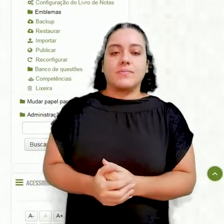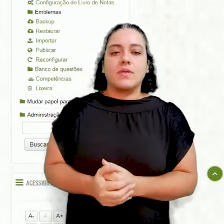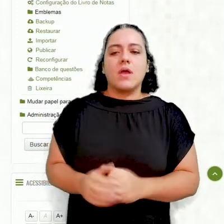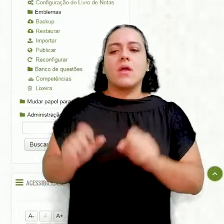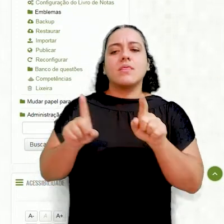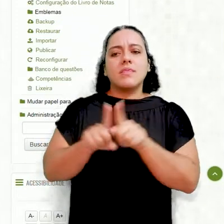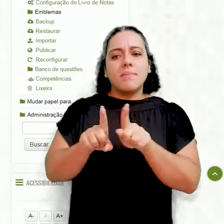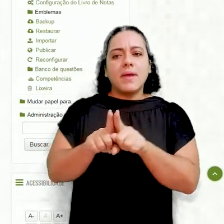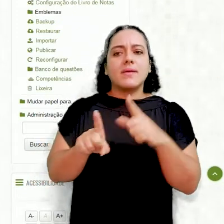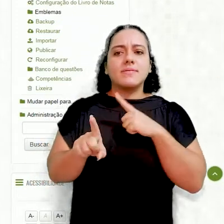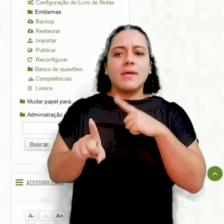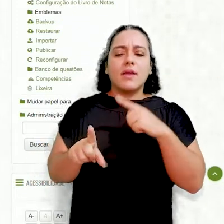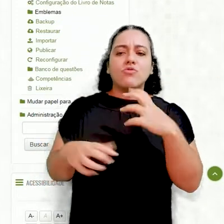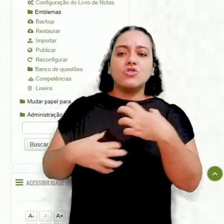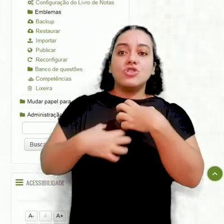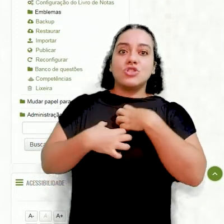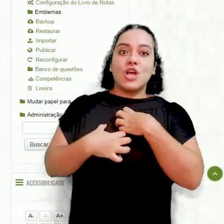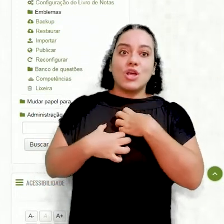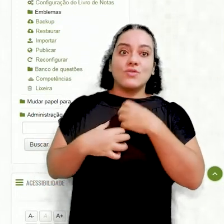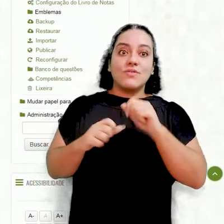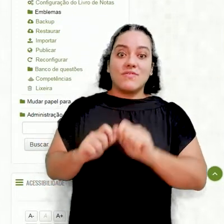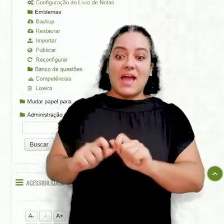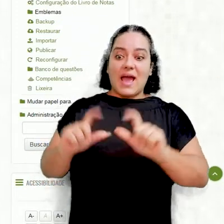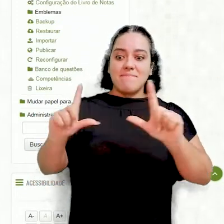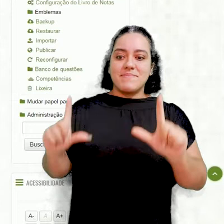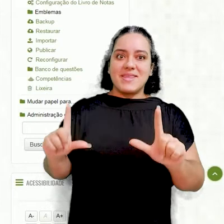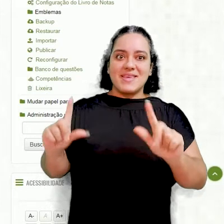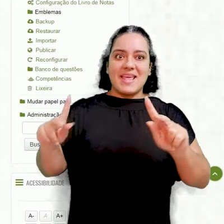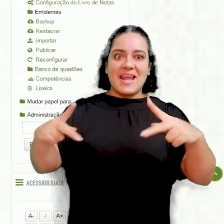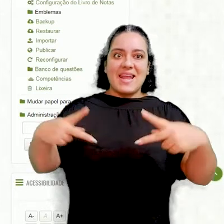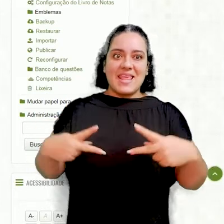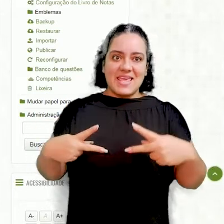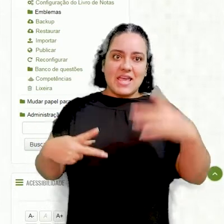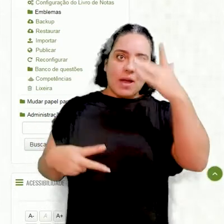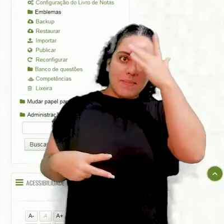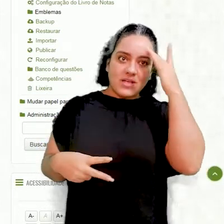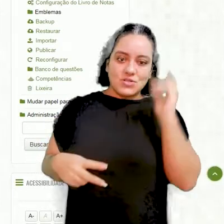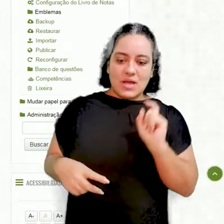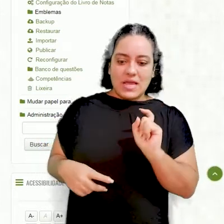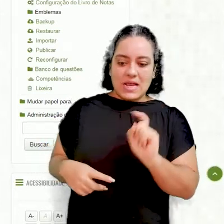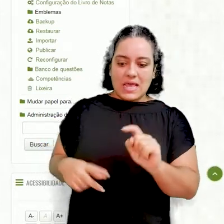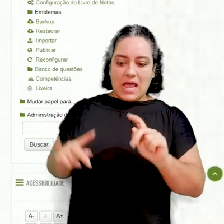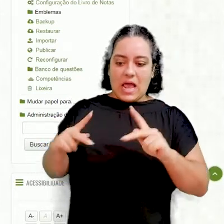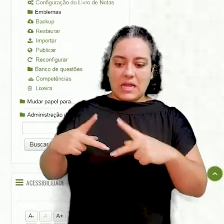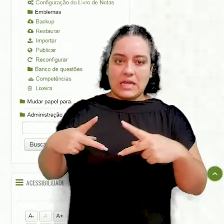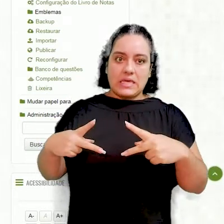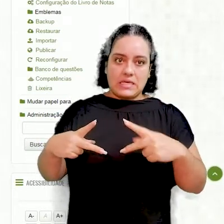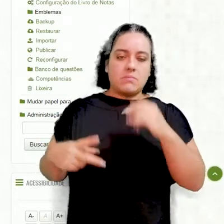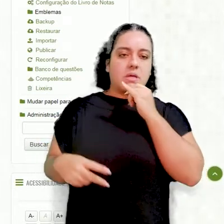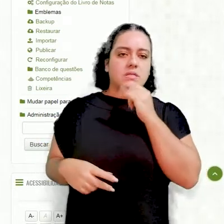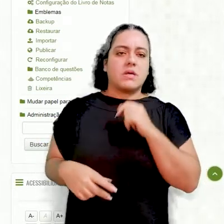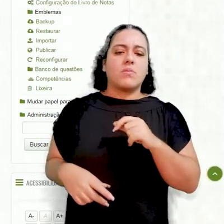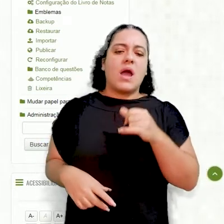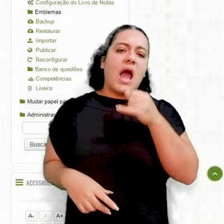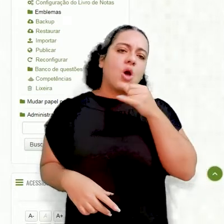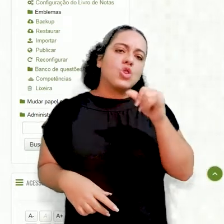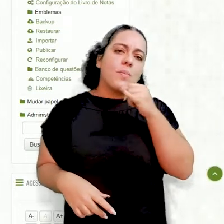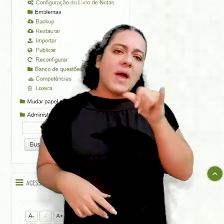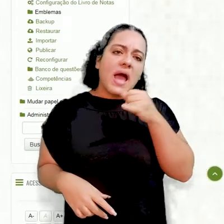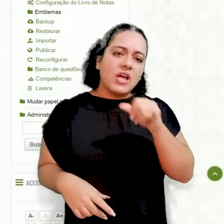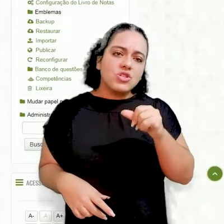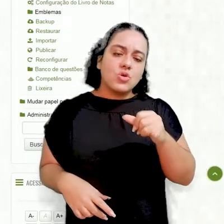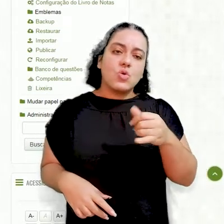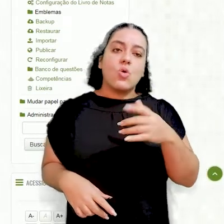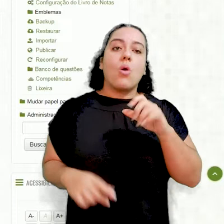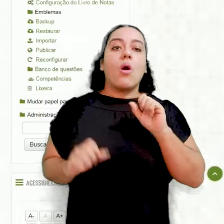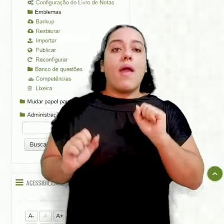algumas maneiras, o jeito que vai abrir esse link quando a pessoa clicar no link, tá certo? Se você selecionar automático, vai ser selecionada a